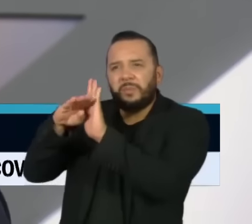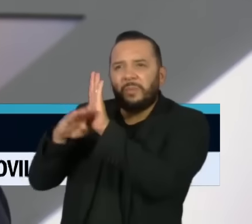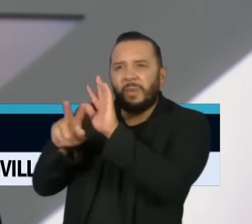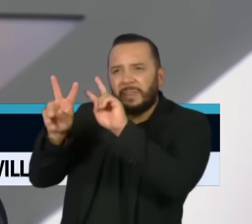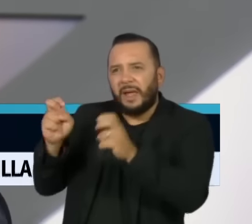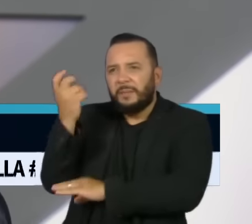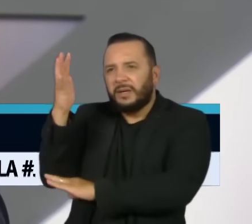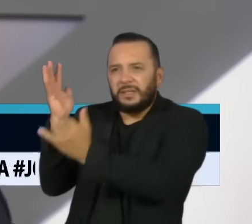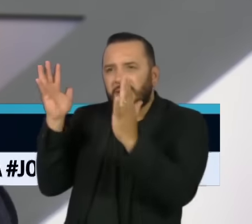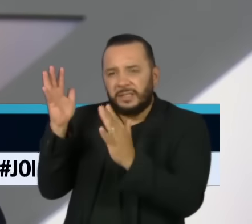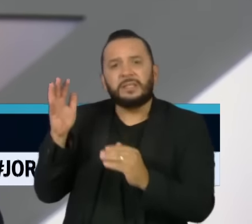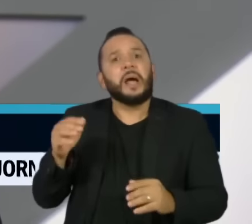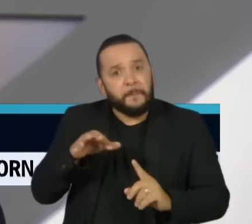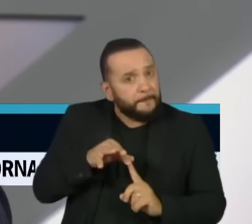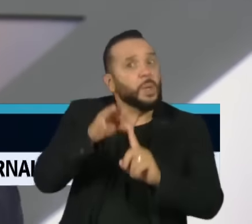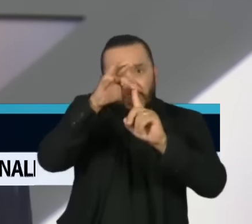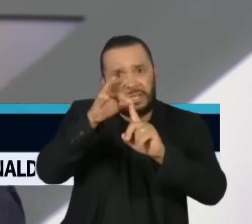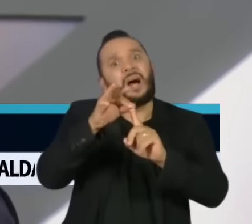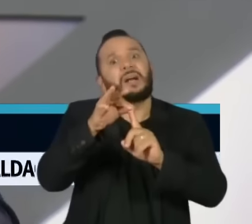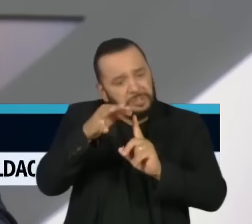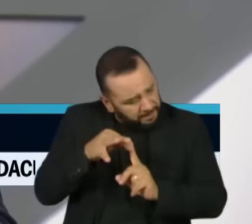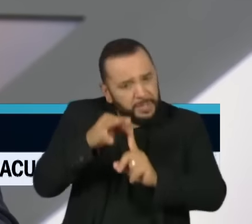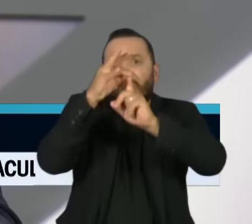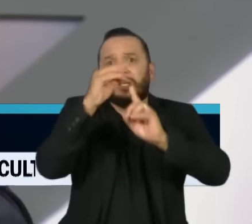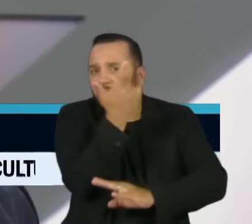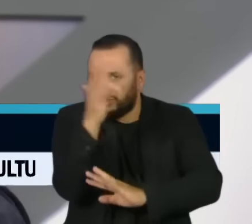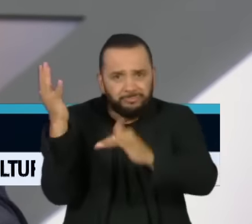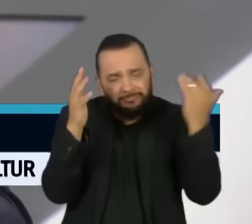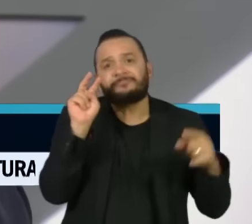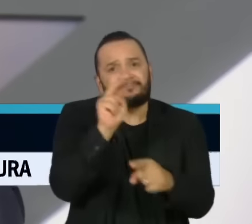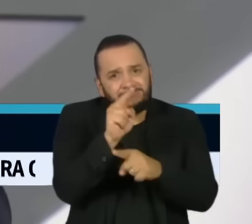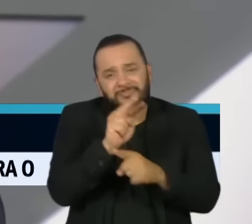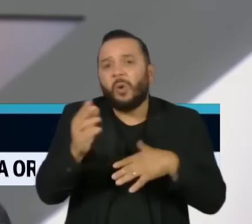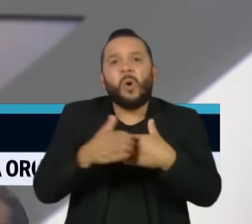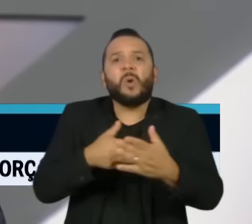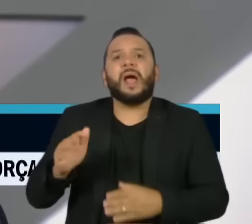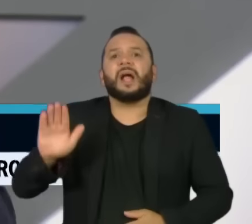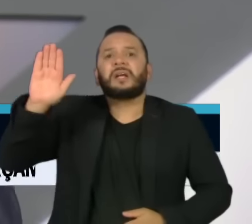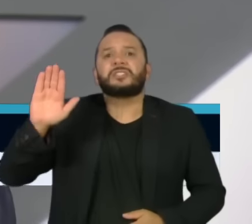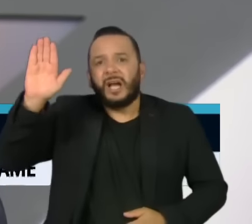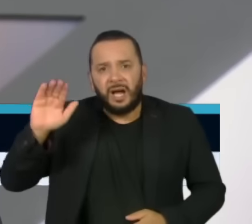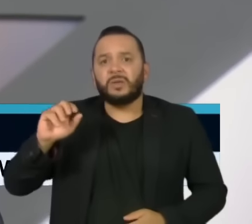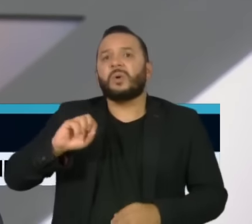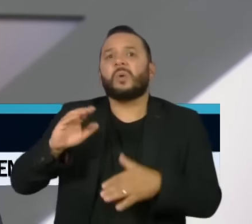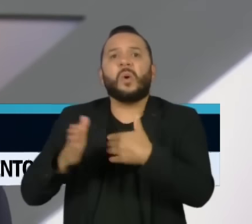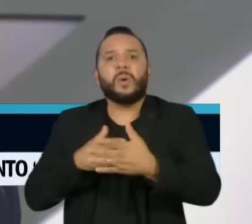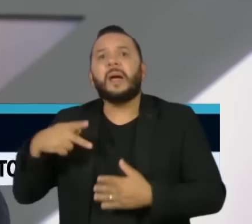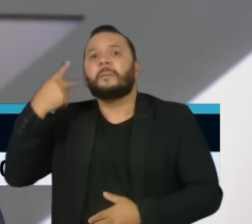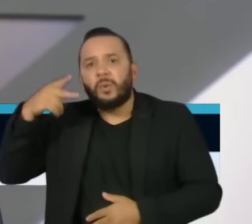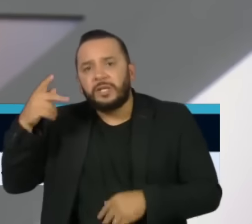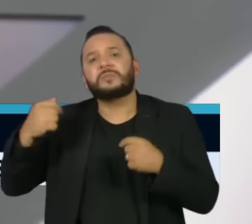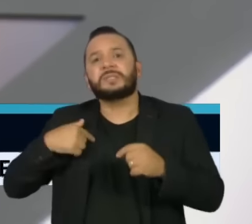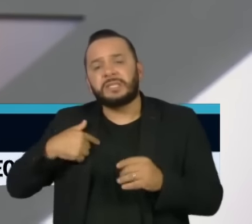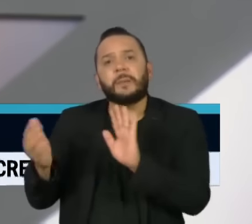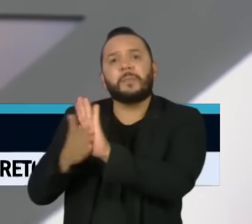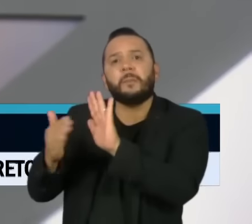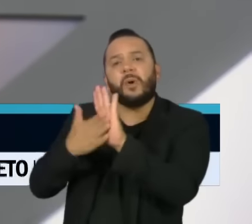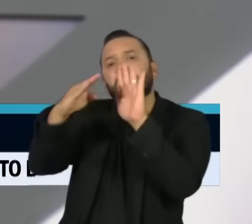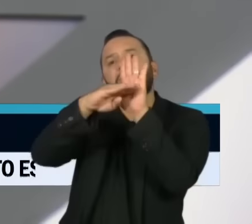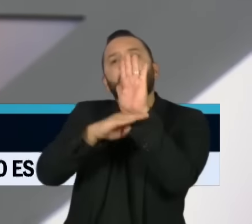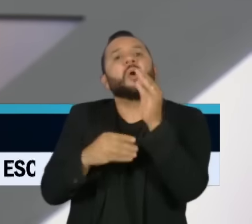nós brasileiros precisamos, primeiramente, tomar uma atitude nessa direção. E, segundo, exigir que esses candidatos coloquem na mesa. De que maneira que eles